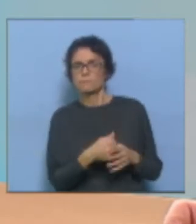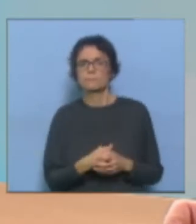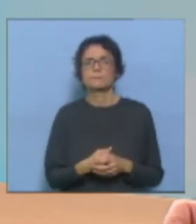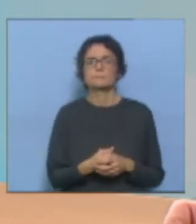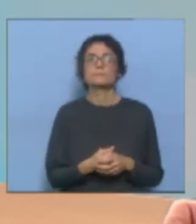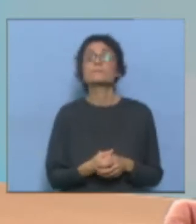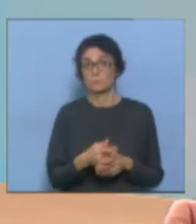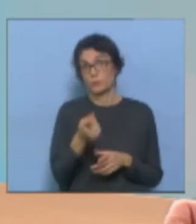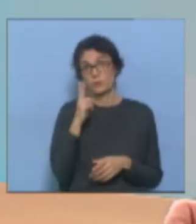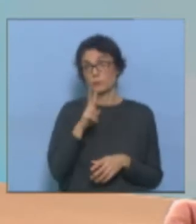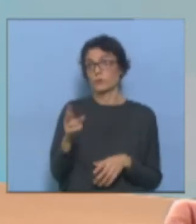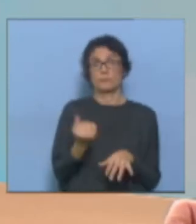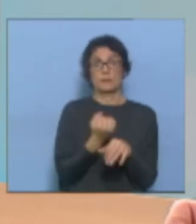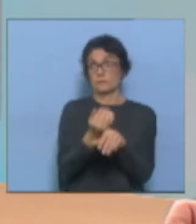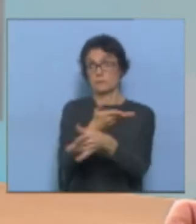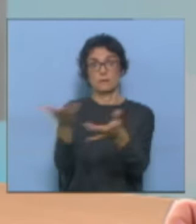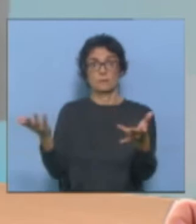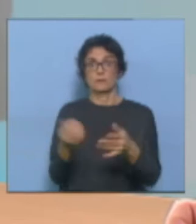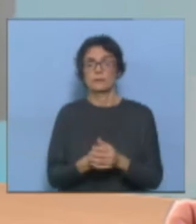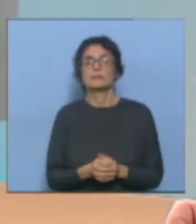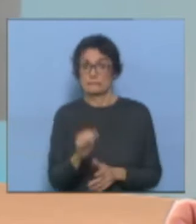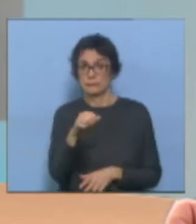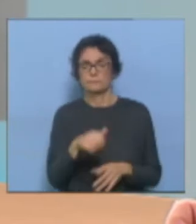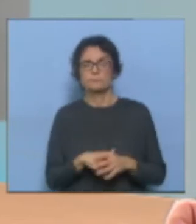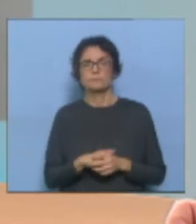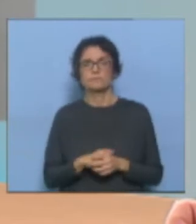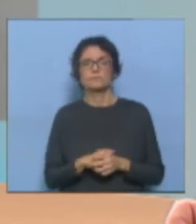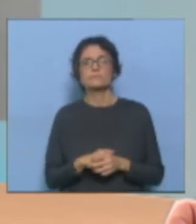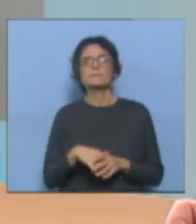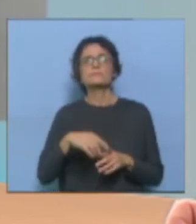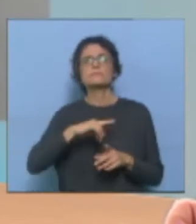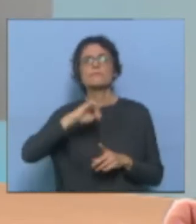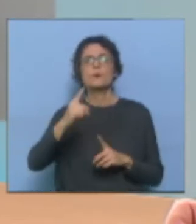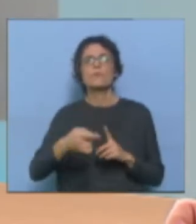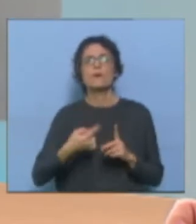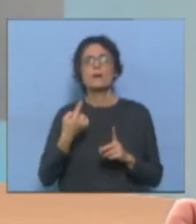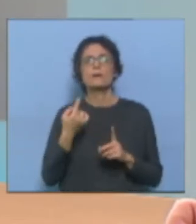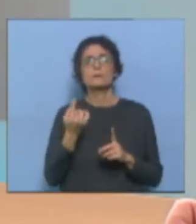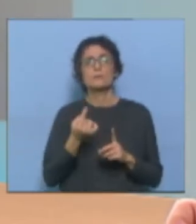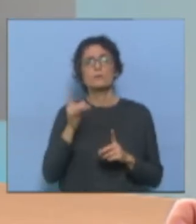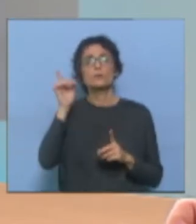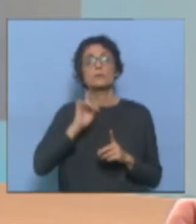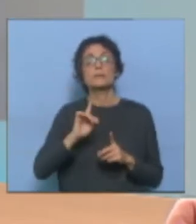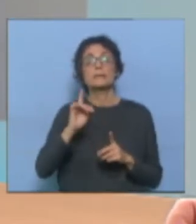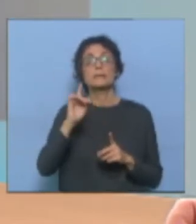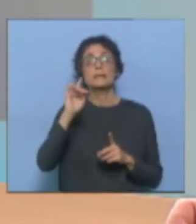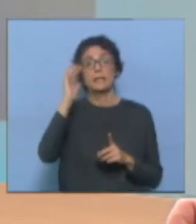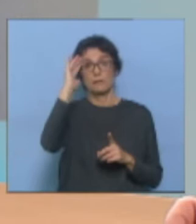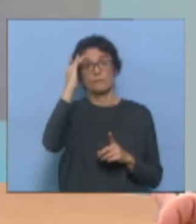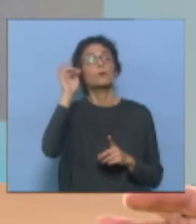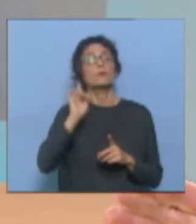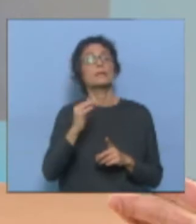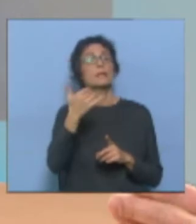que são feitas pelos consagrados. E em cada ano, o dia 2 de fevereiro, evoca